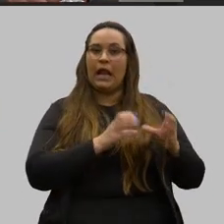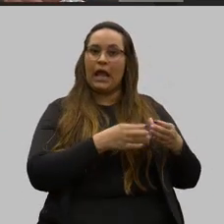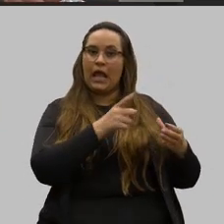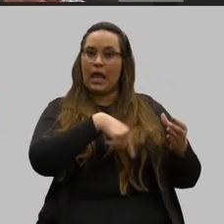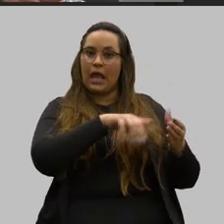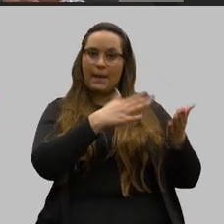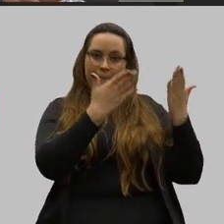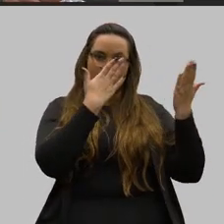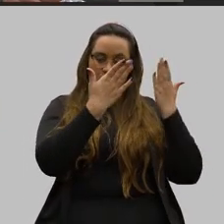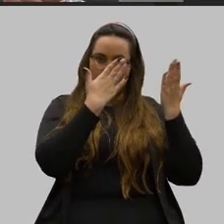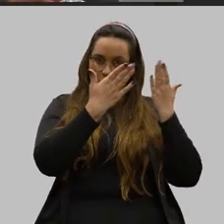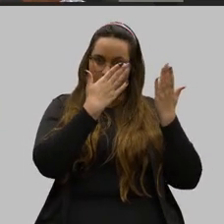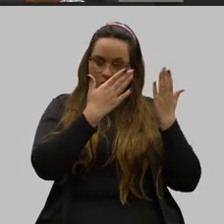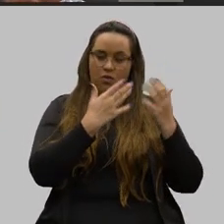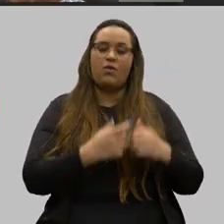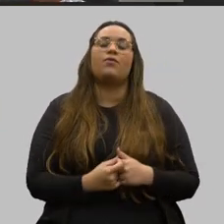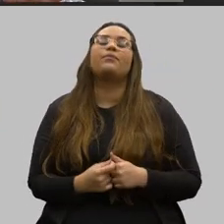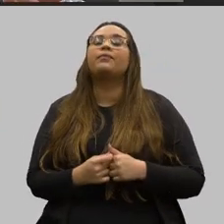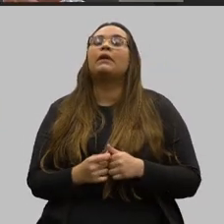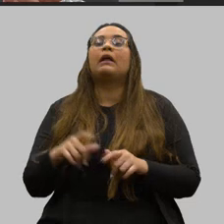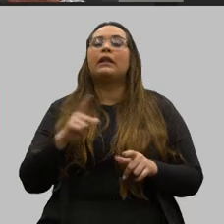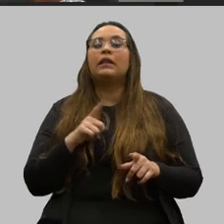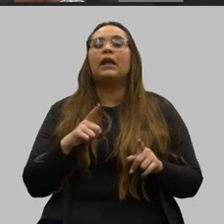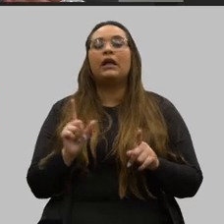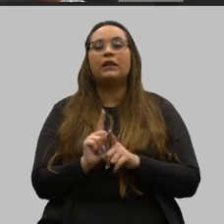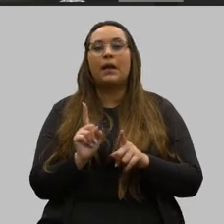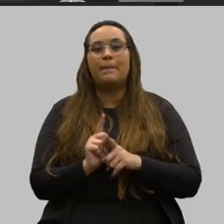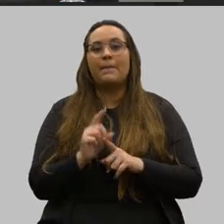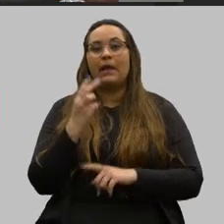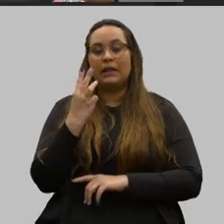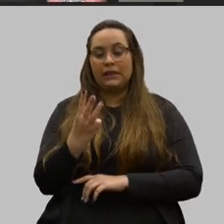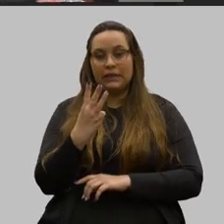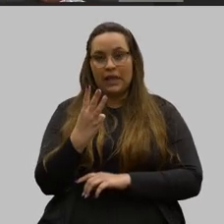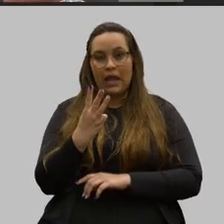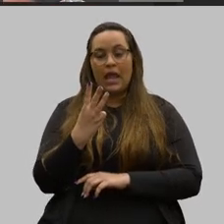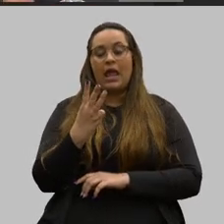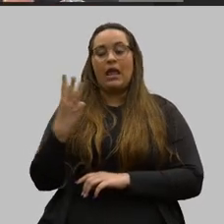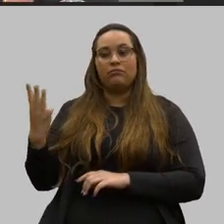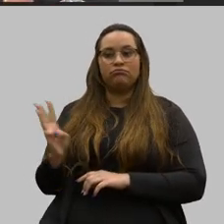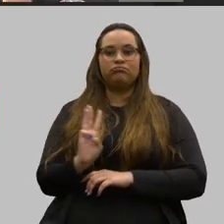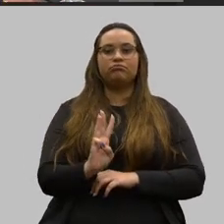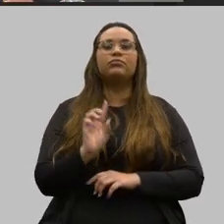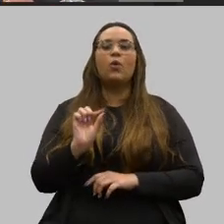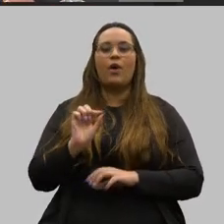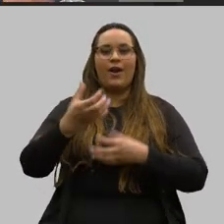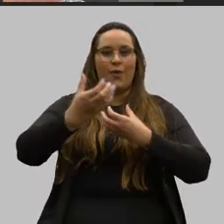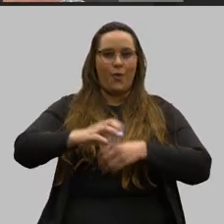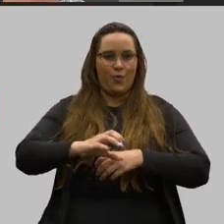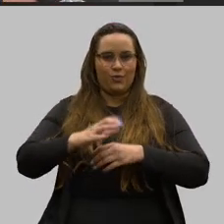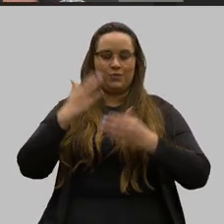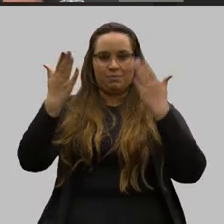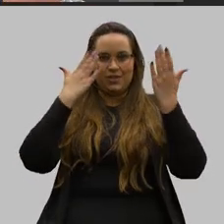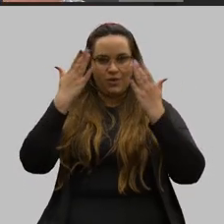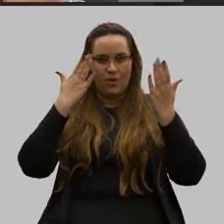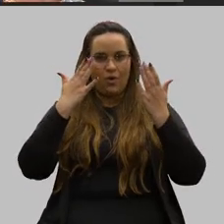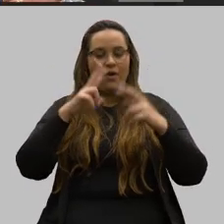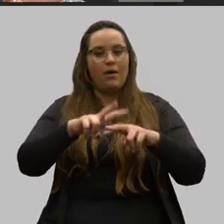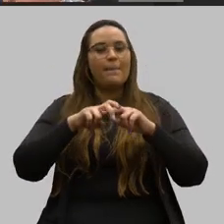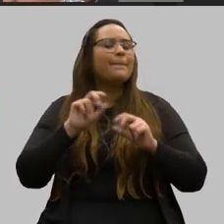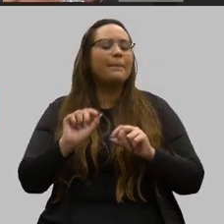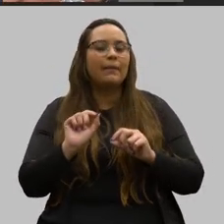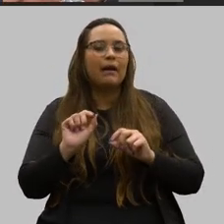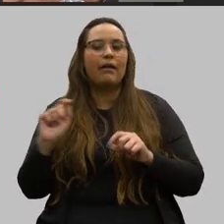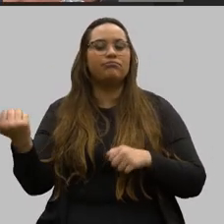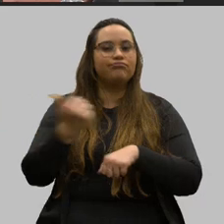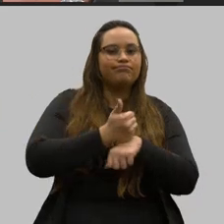aí volto a dizer que nós temos a inserção dos três psicólogos no concurso é justamente para fazer essa recomposição a disponibilização de